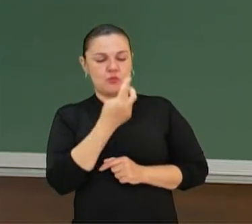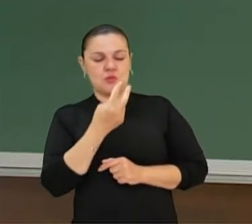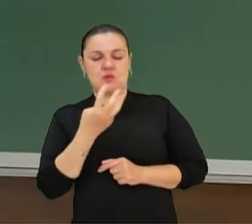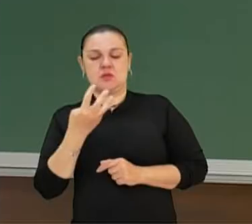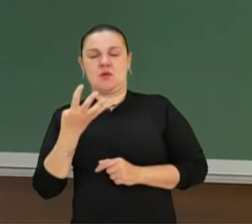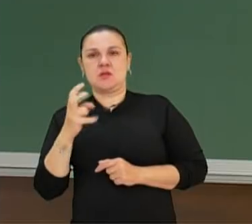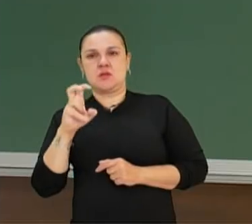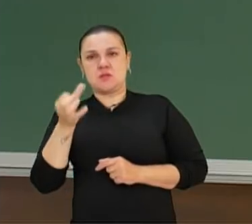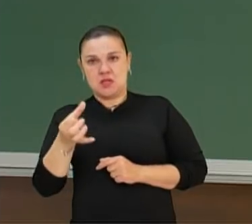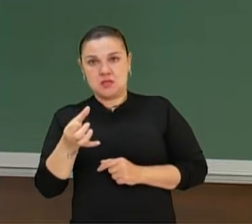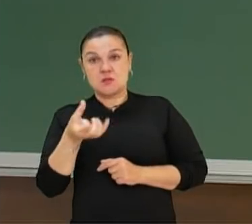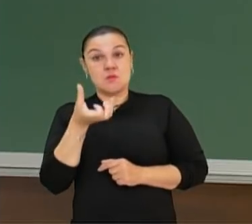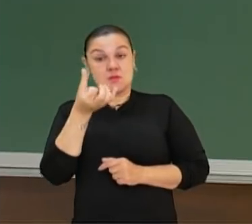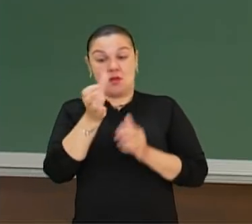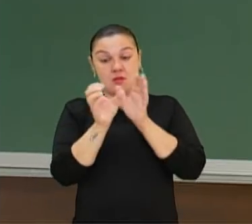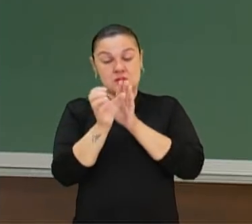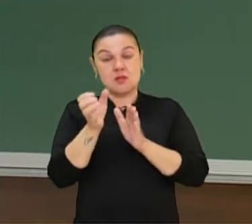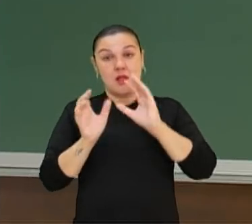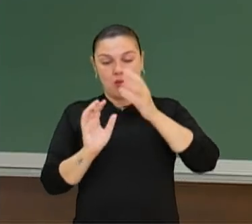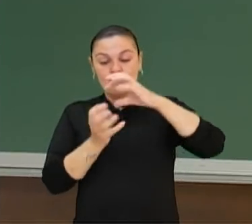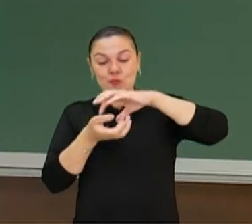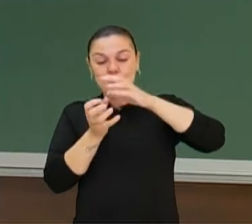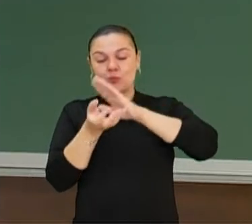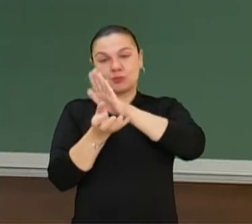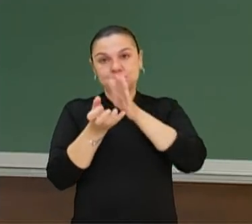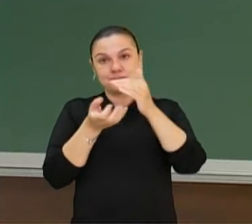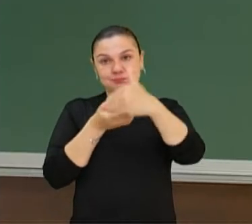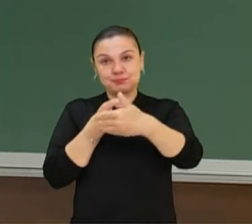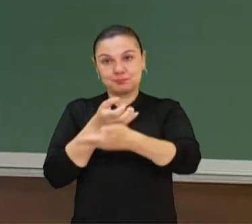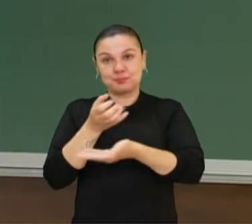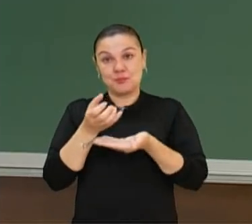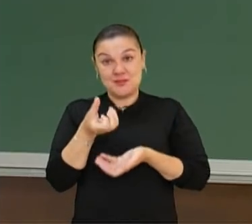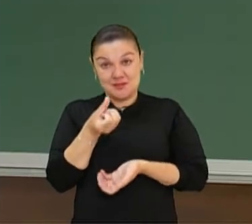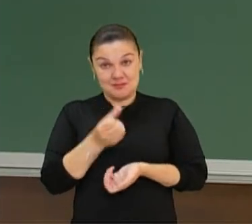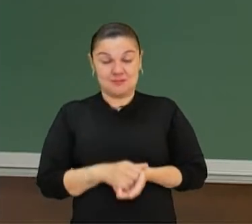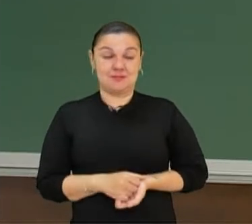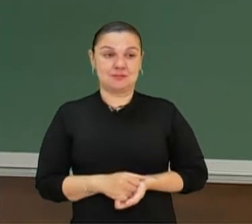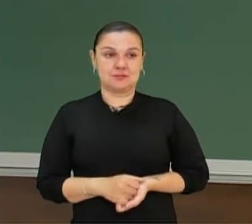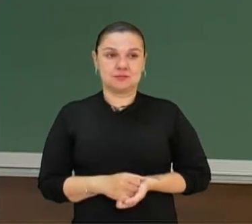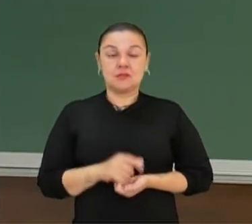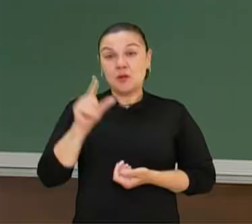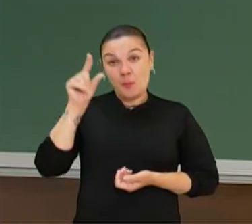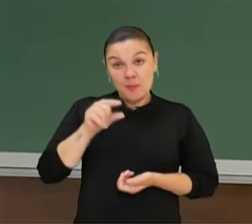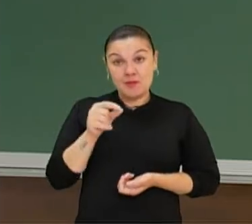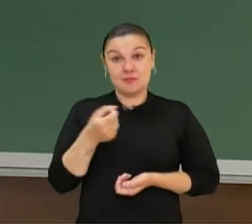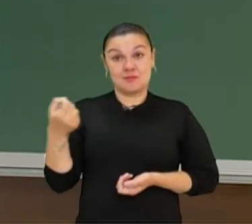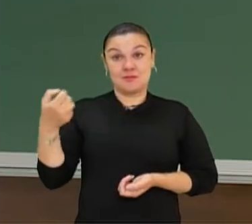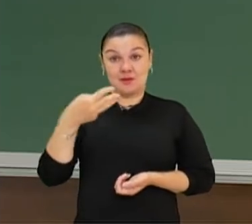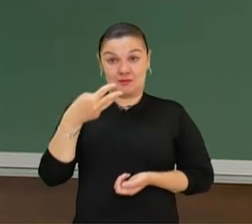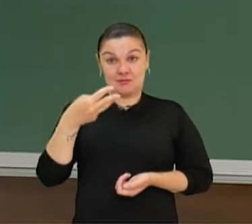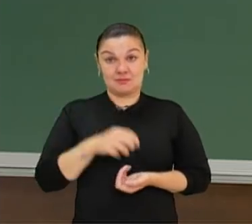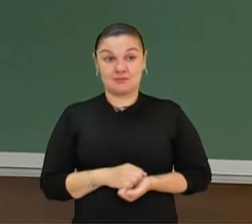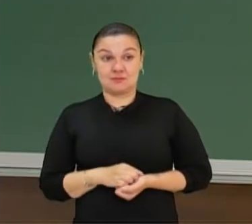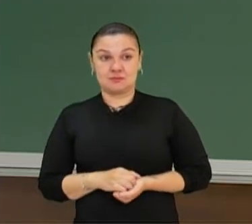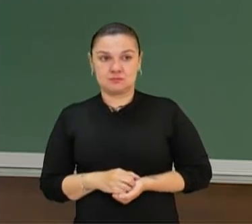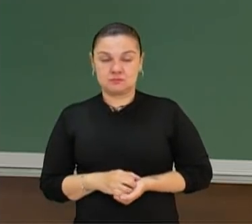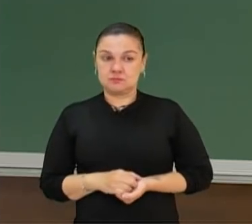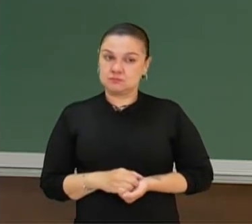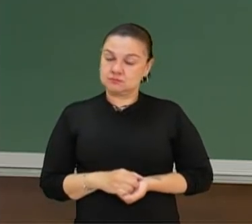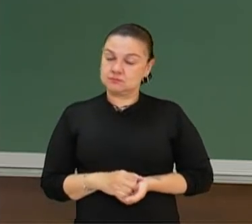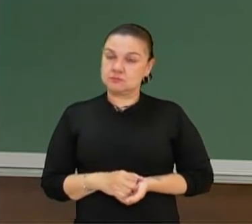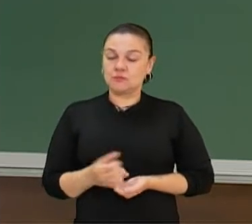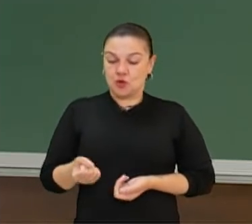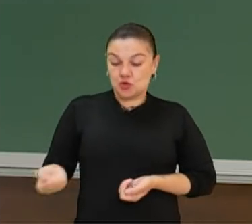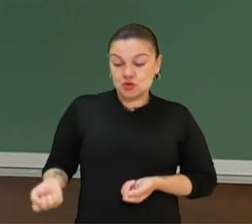a 6. São 6 faces, é um cubo, né? E eu quero sair um número menor que 3, né? Por